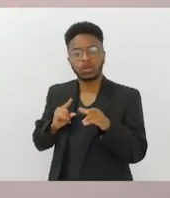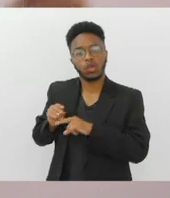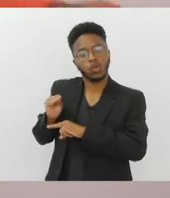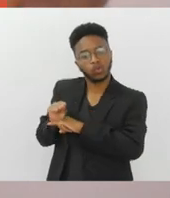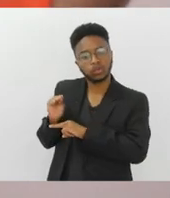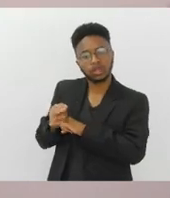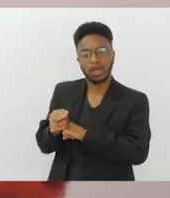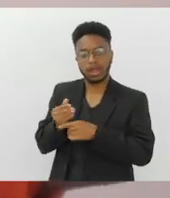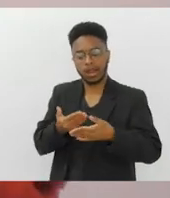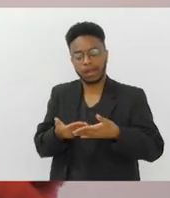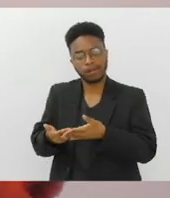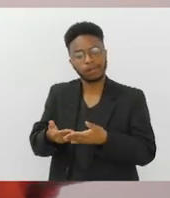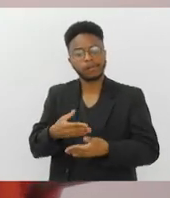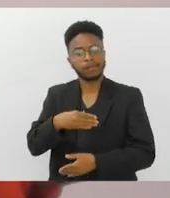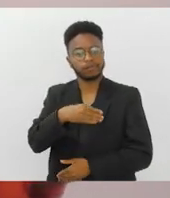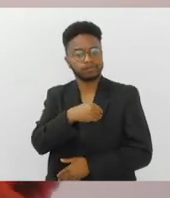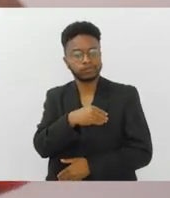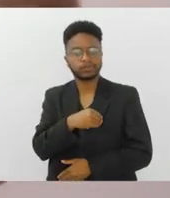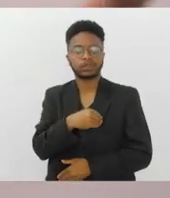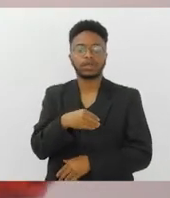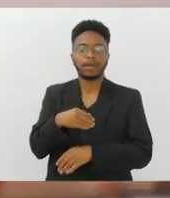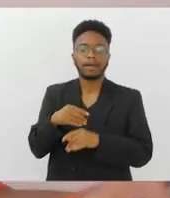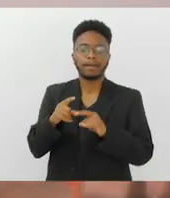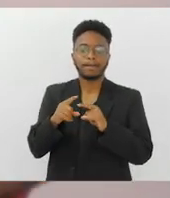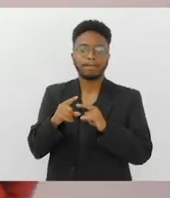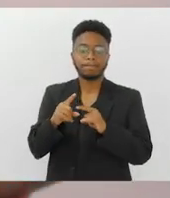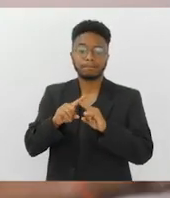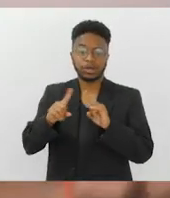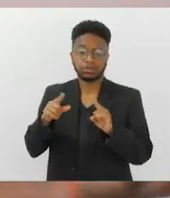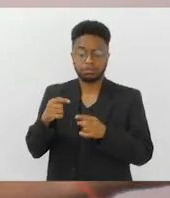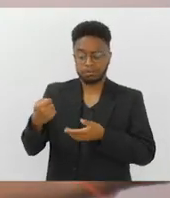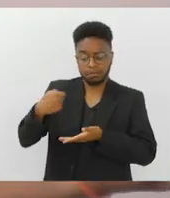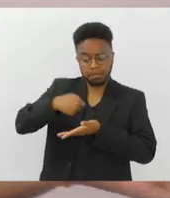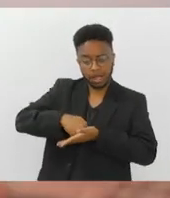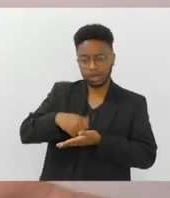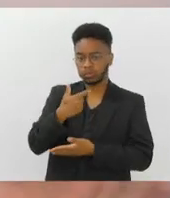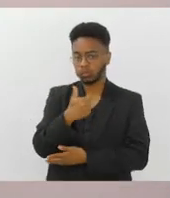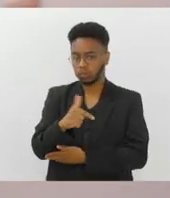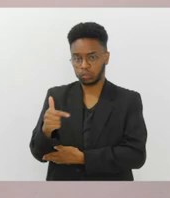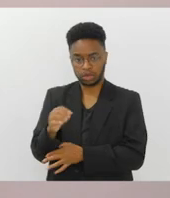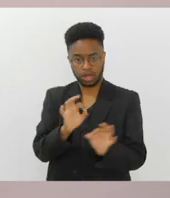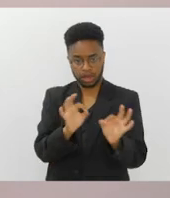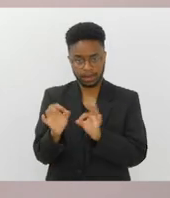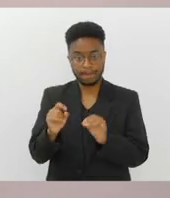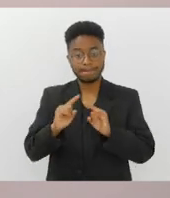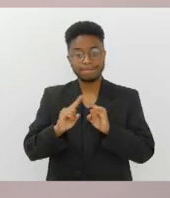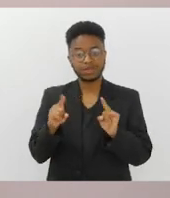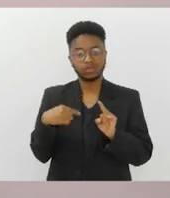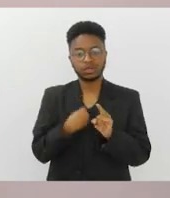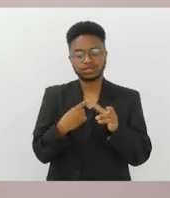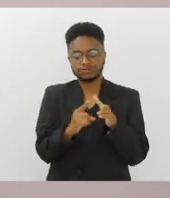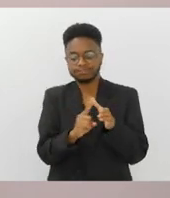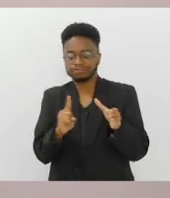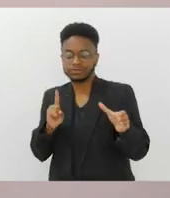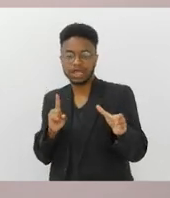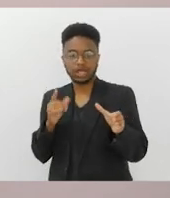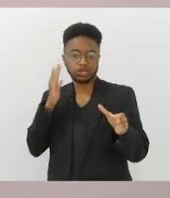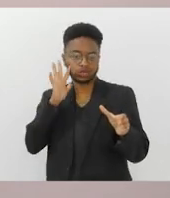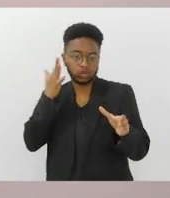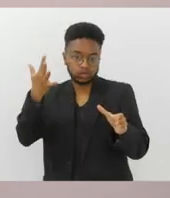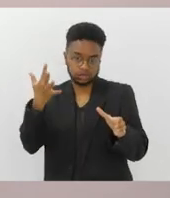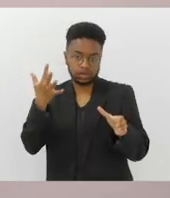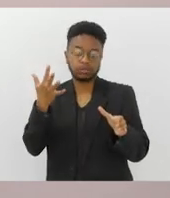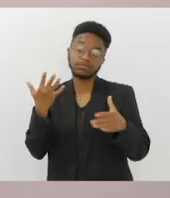cuidando, trabalhando no cuidado, não remunerado, como a gente já sabe muito bem, e excluída desse lugar da solução. Então, as soluções